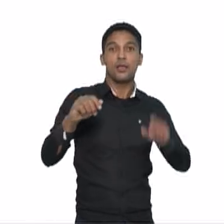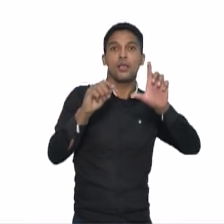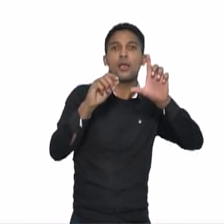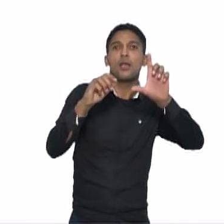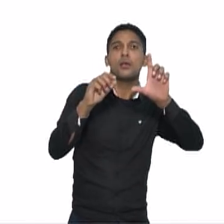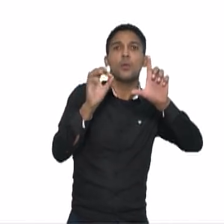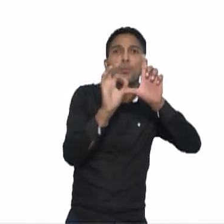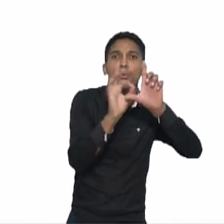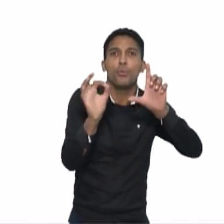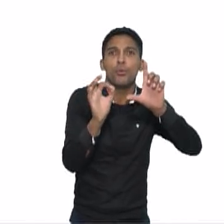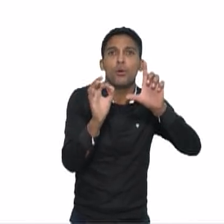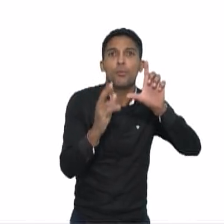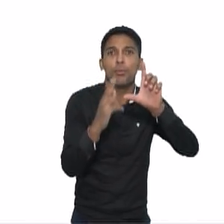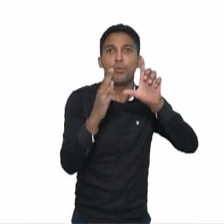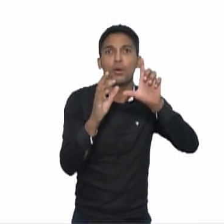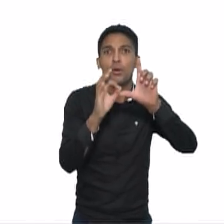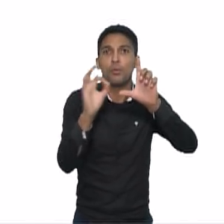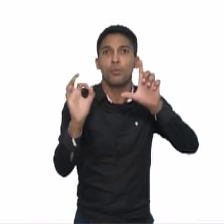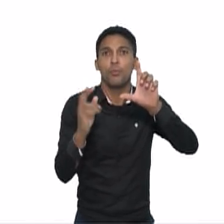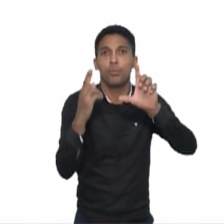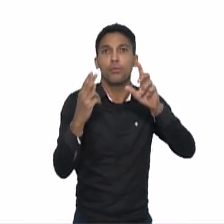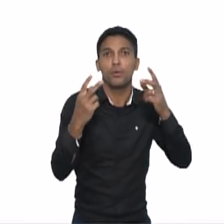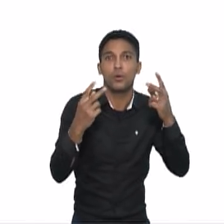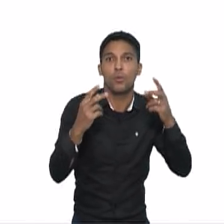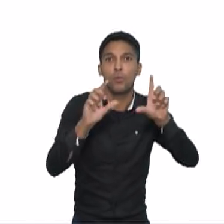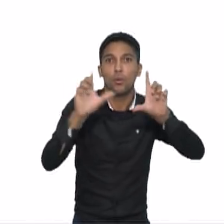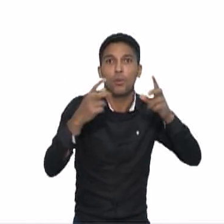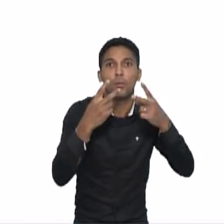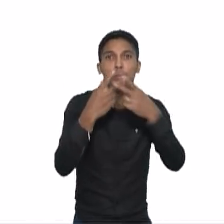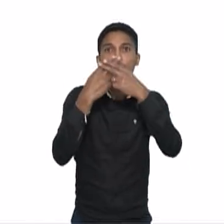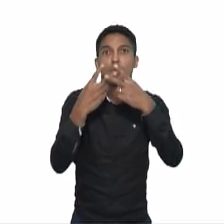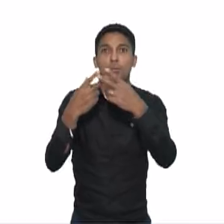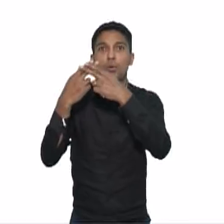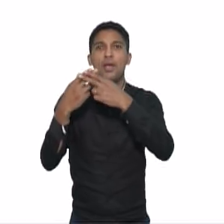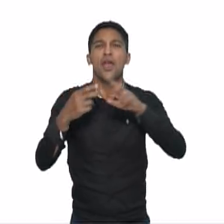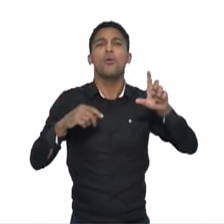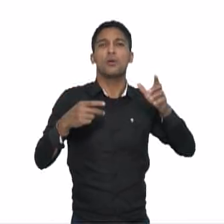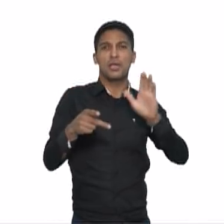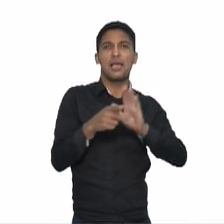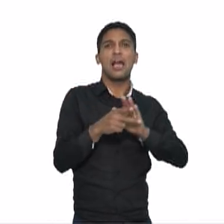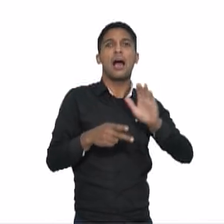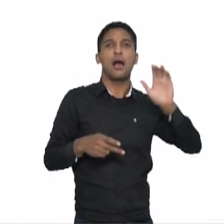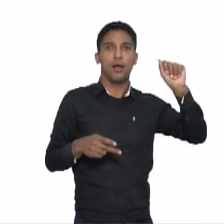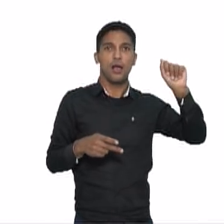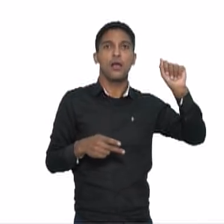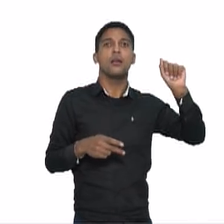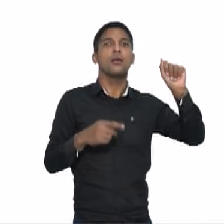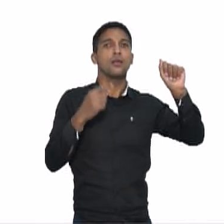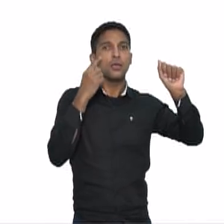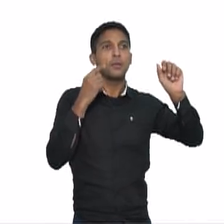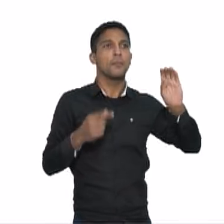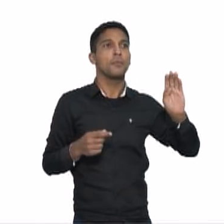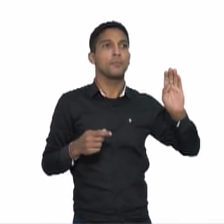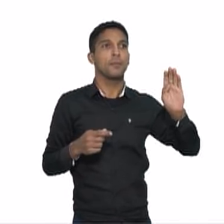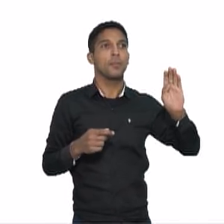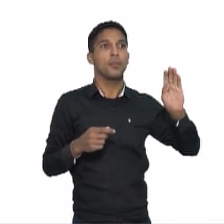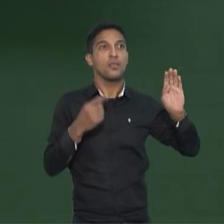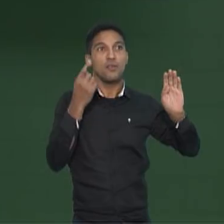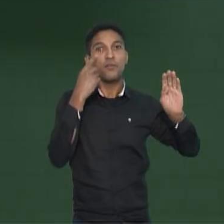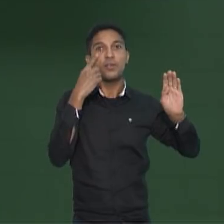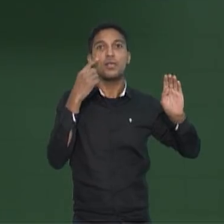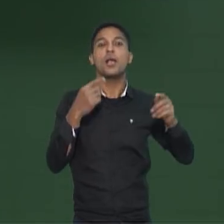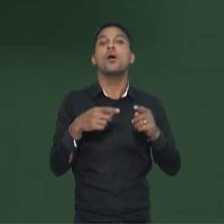se define pela sequência de imagens que dão a noção de movimento, B, pela sequência de capítulos ou episódios. Aguardo